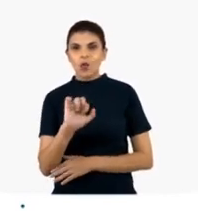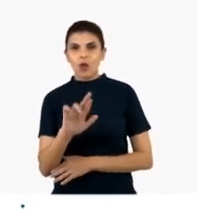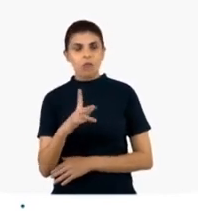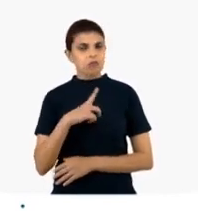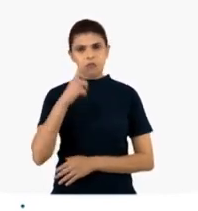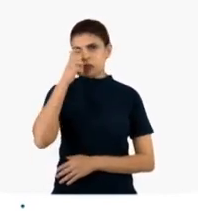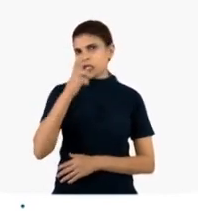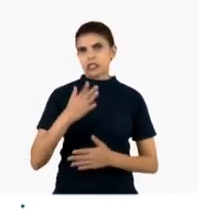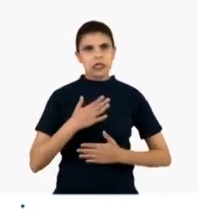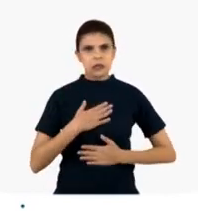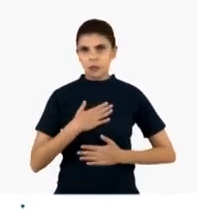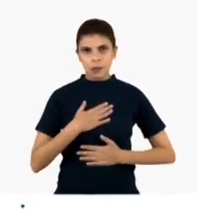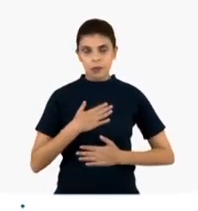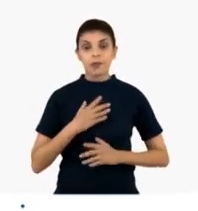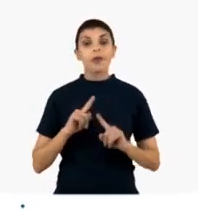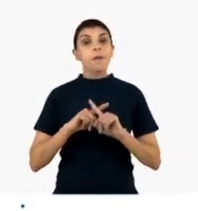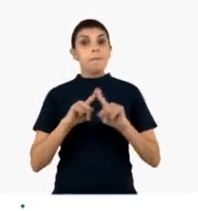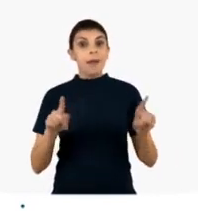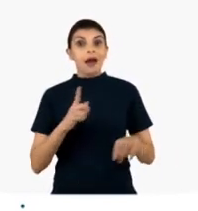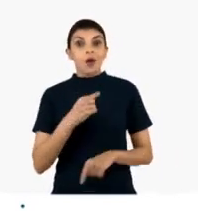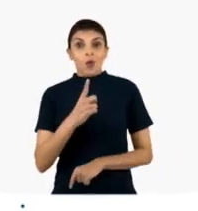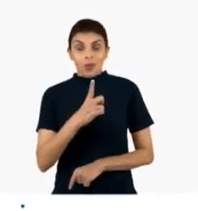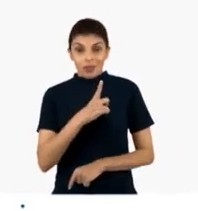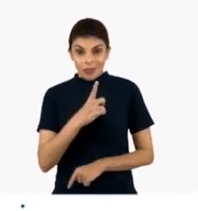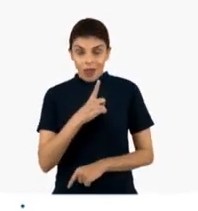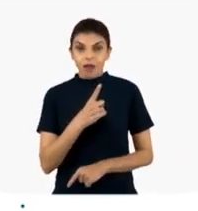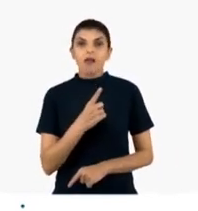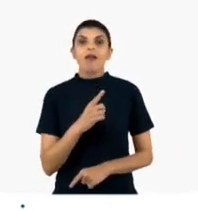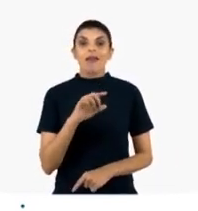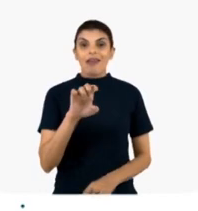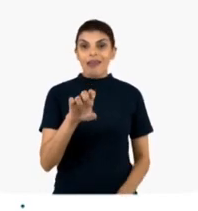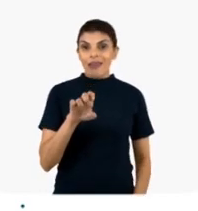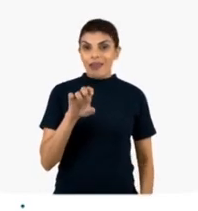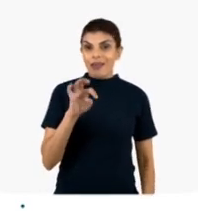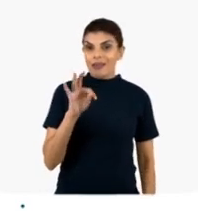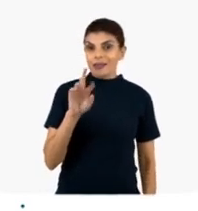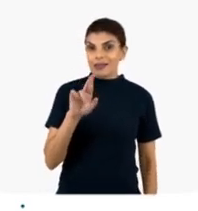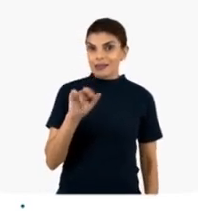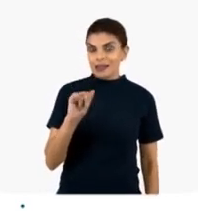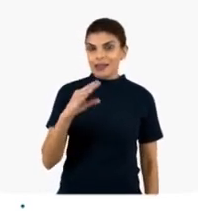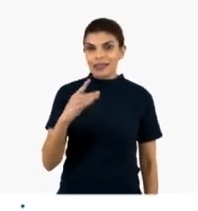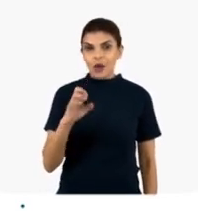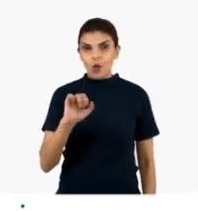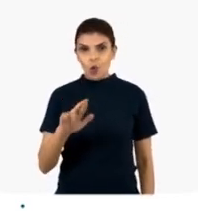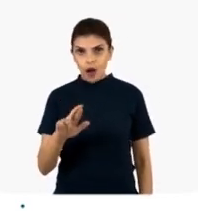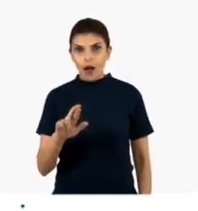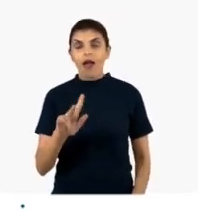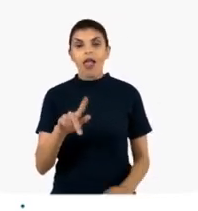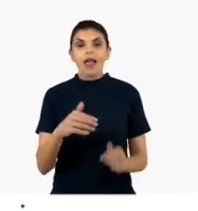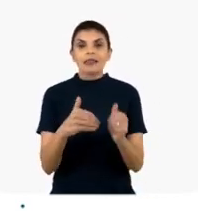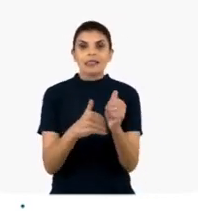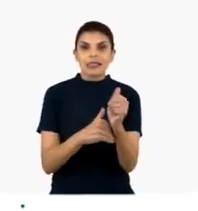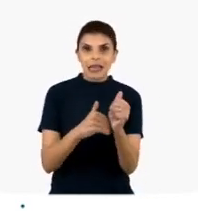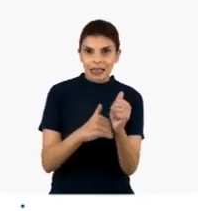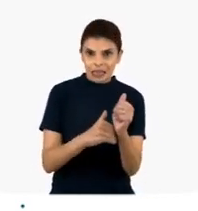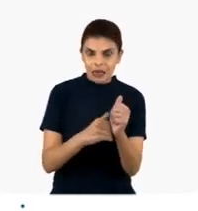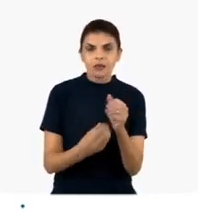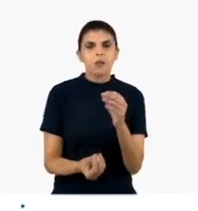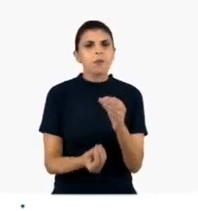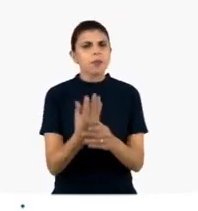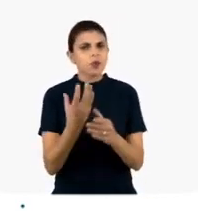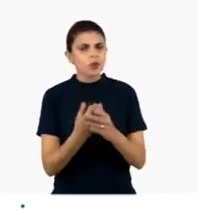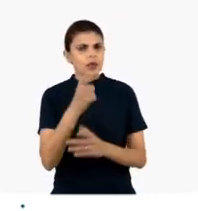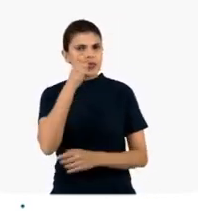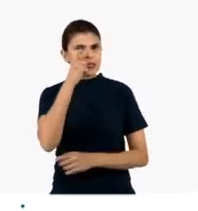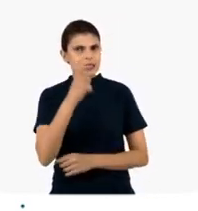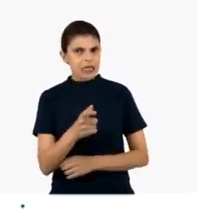interessante para mim. Já por outro lado, se eu tenho uma expressão extracelular, ou seja, a célula secreta o